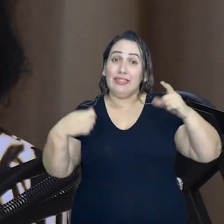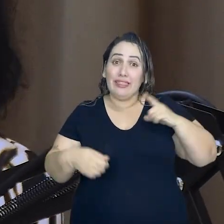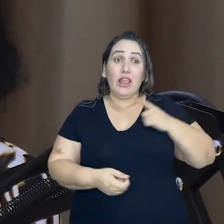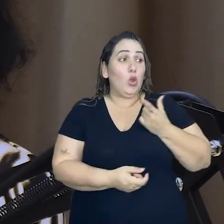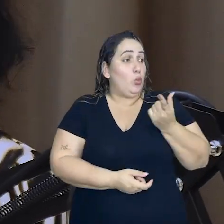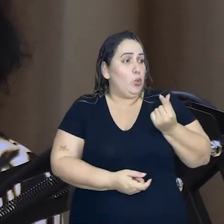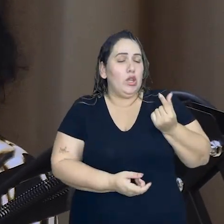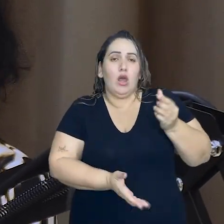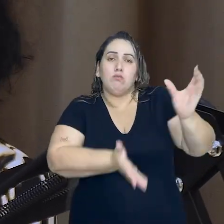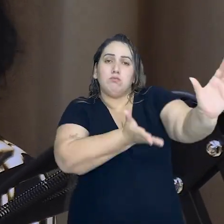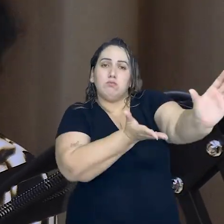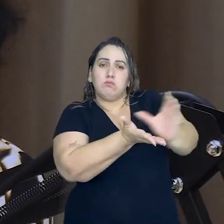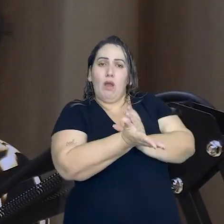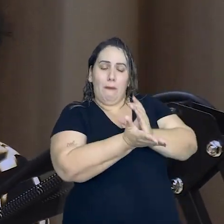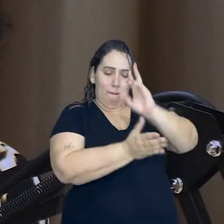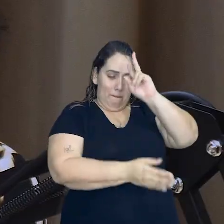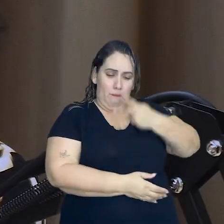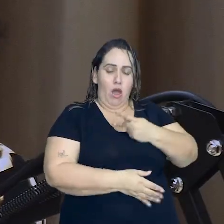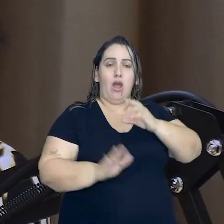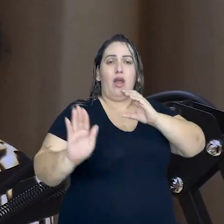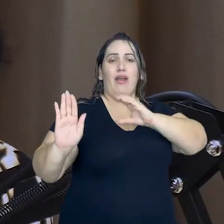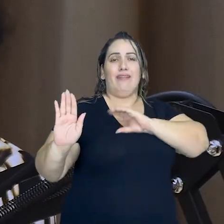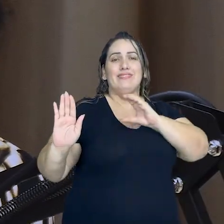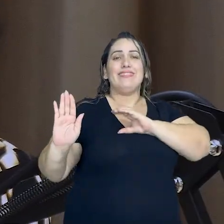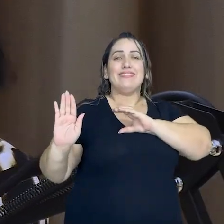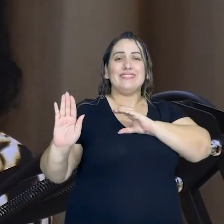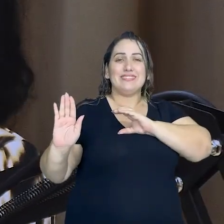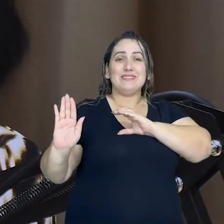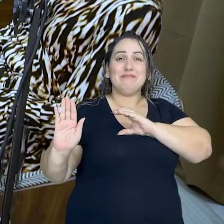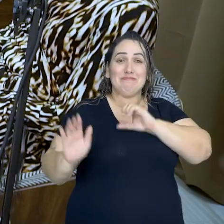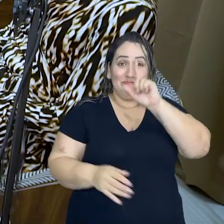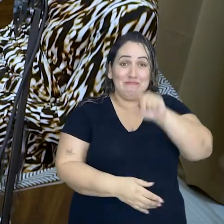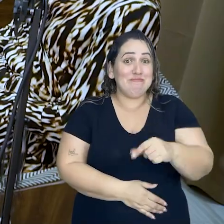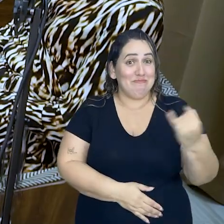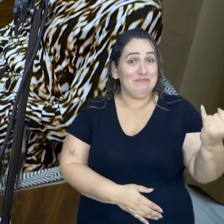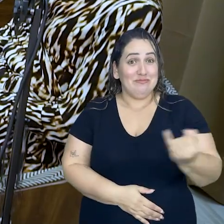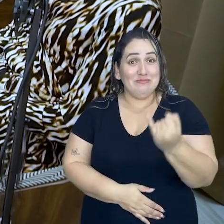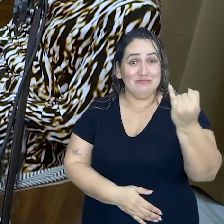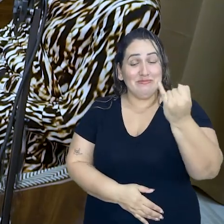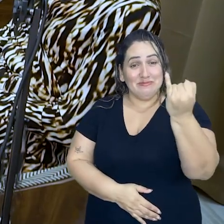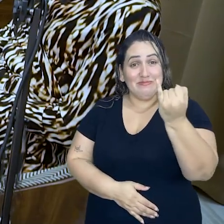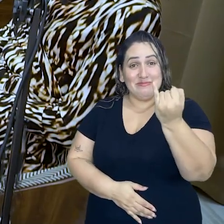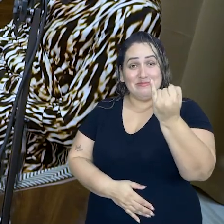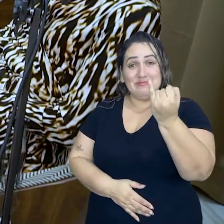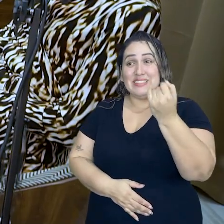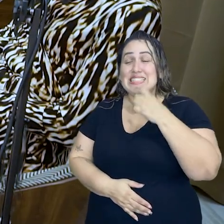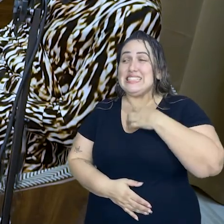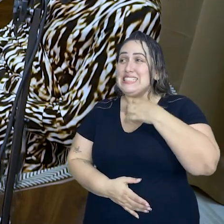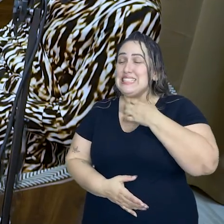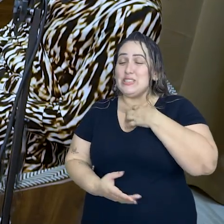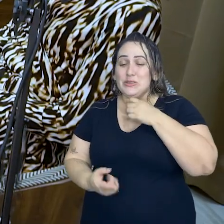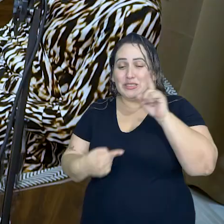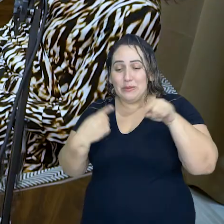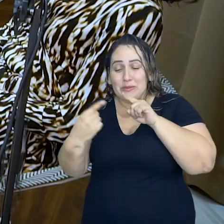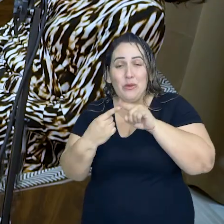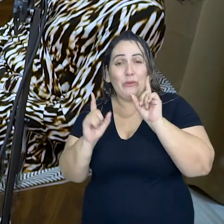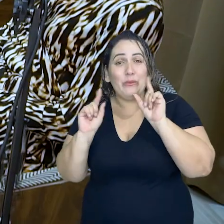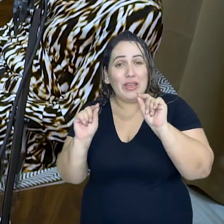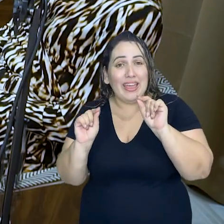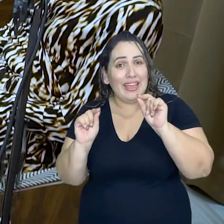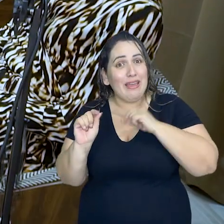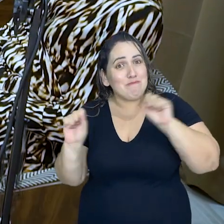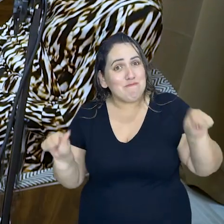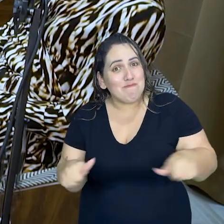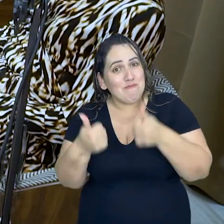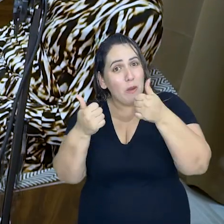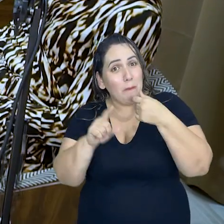investir em suas candidaturas. Que coisa boa, né? Talvez esse incentivo que tem